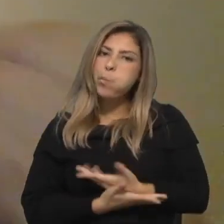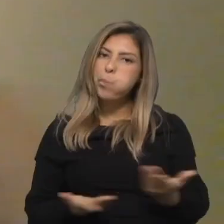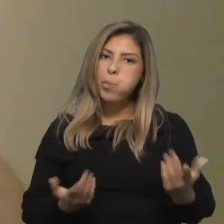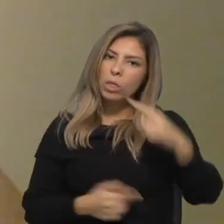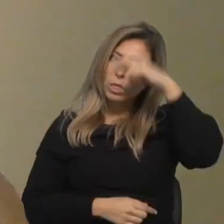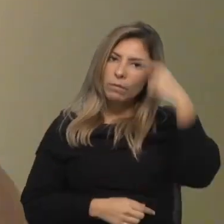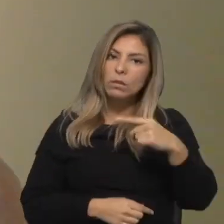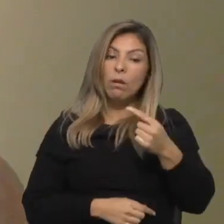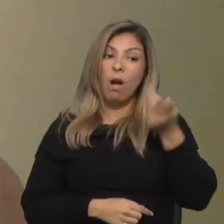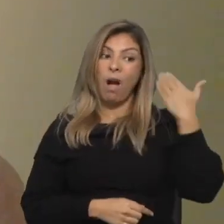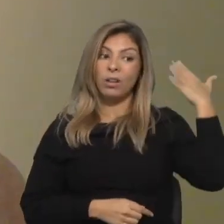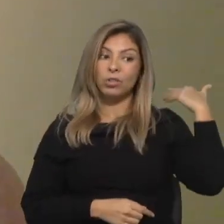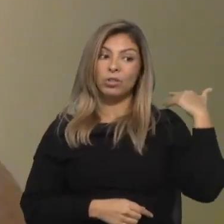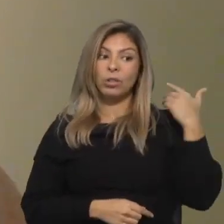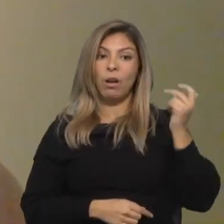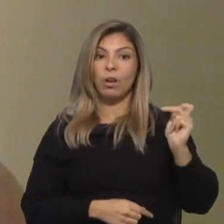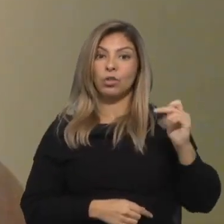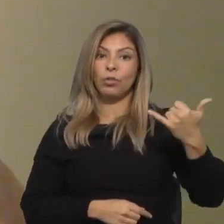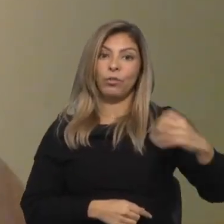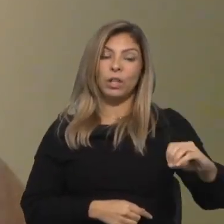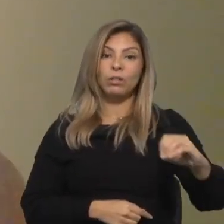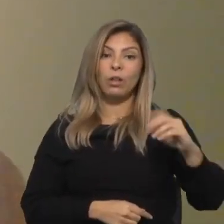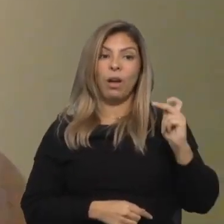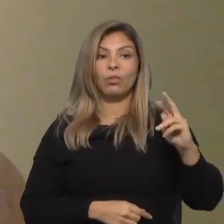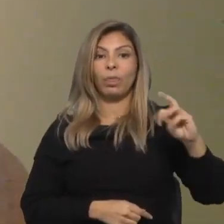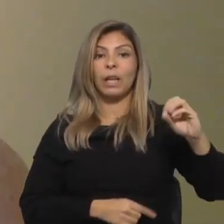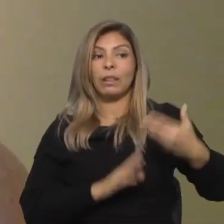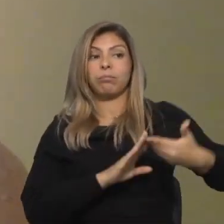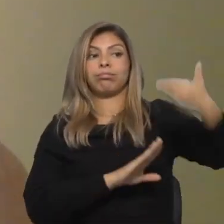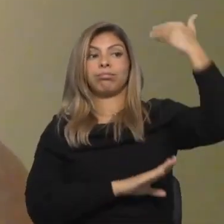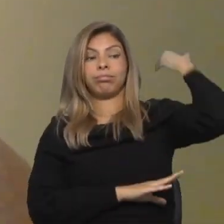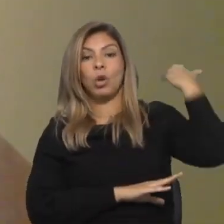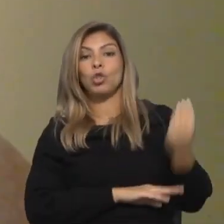jovens de há 20, 30 anos tiveram as suas vivências, tiveram as suas dificuldades,